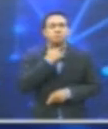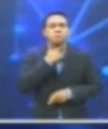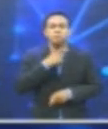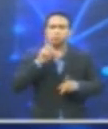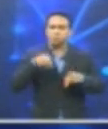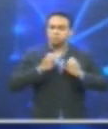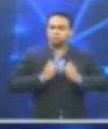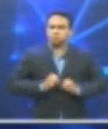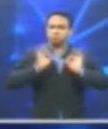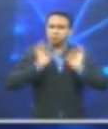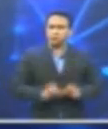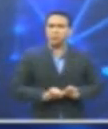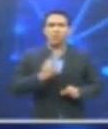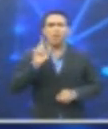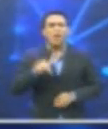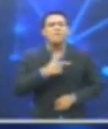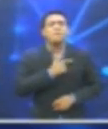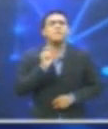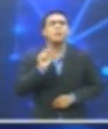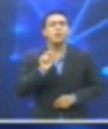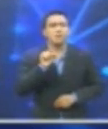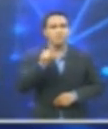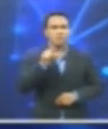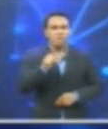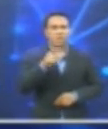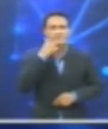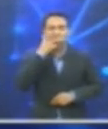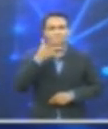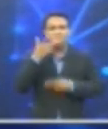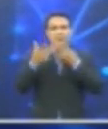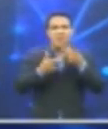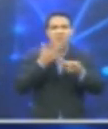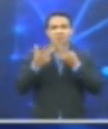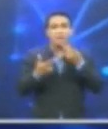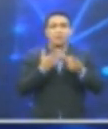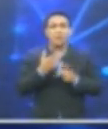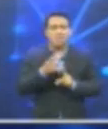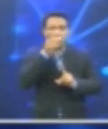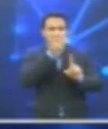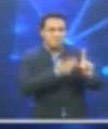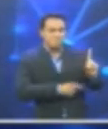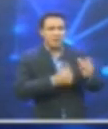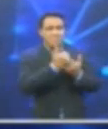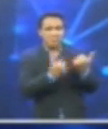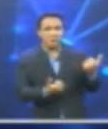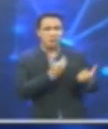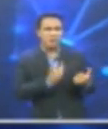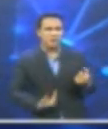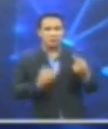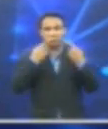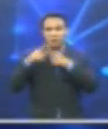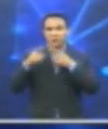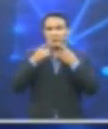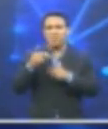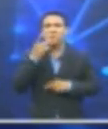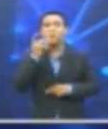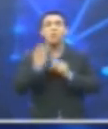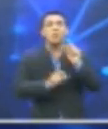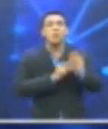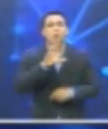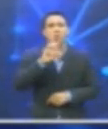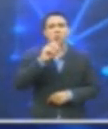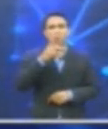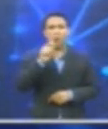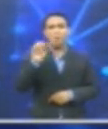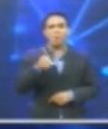honrado, feio, deputado. O senhor tenta denegrir a imagem do vice-governador, mas feio é ter o apelido de Copa do Mundo. Aí sim,